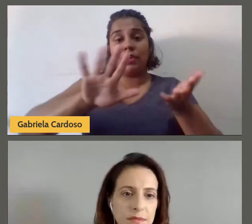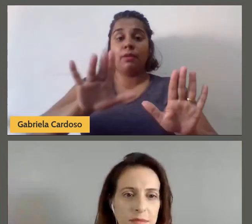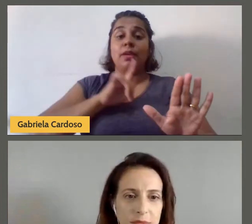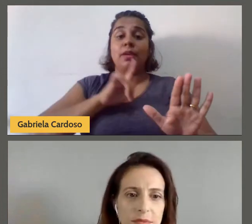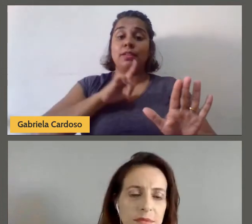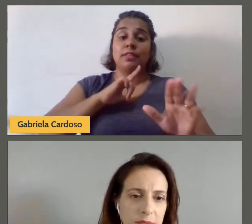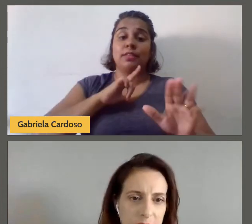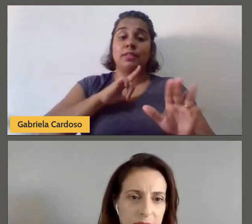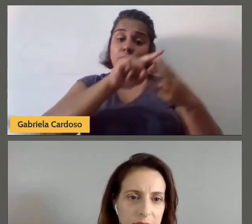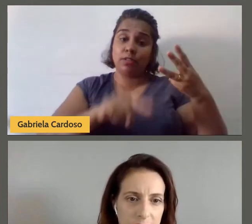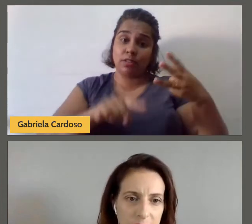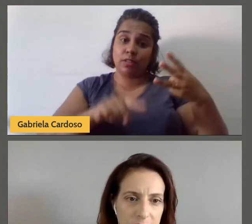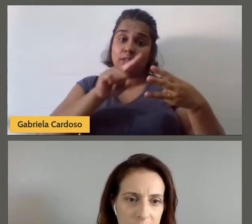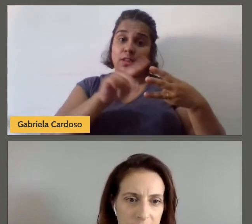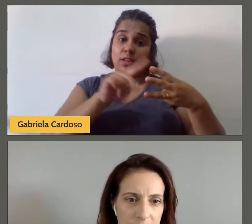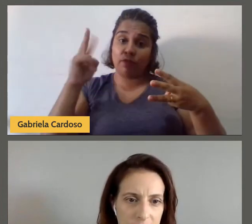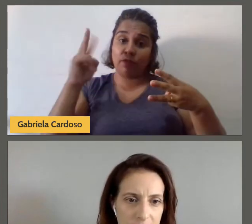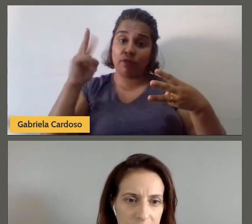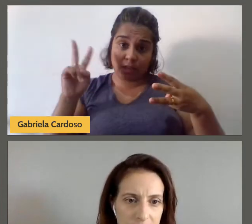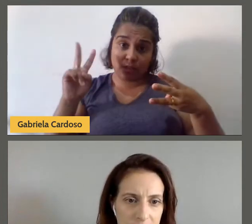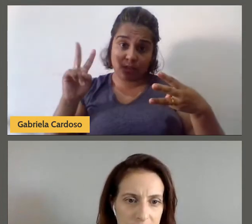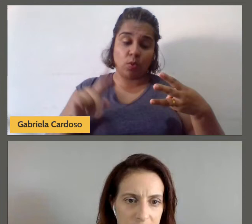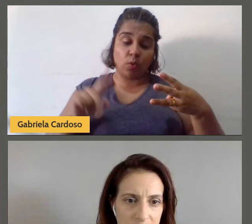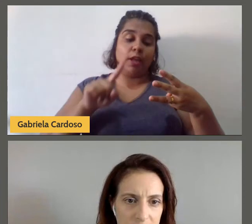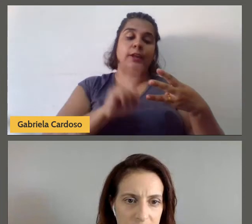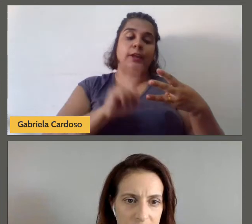venezuelanos, bolivianos e